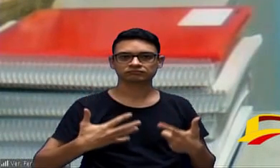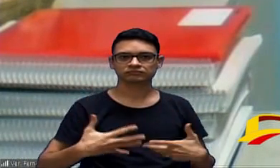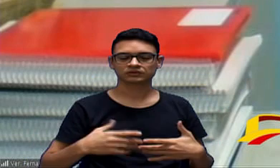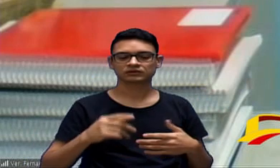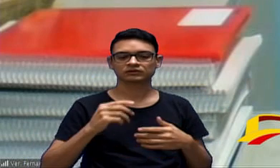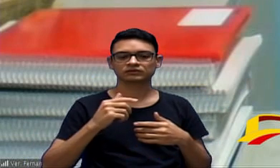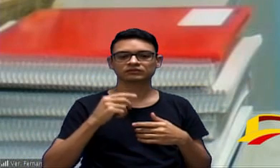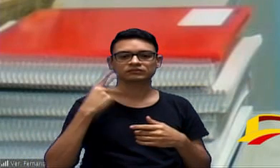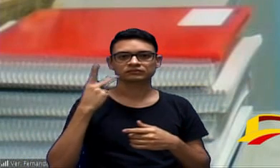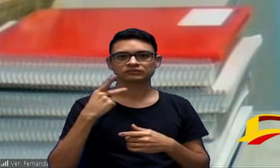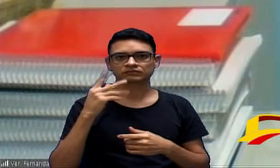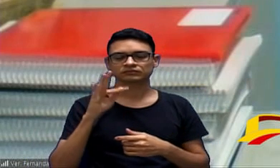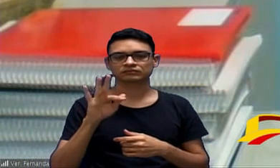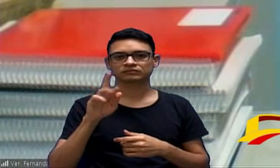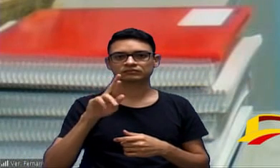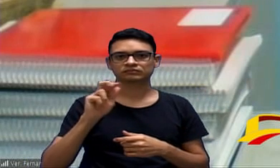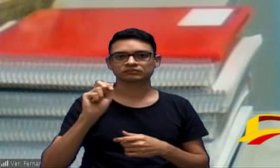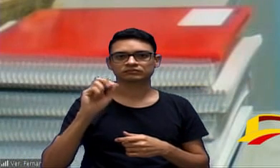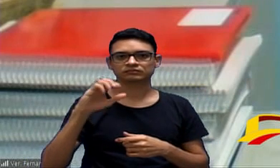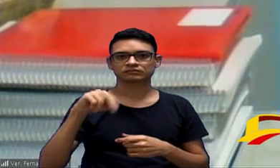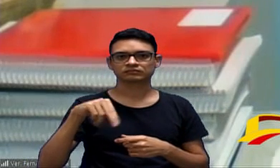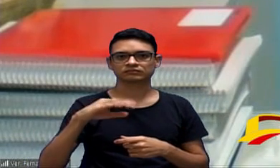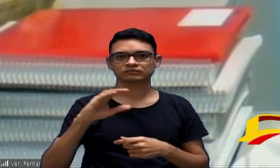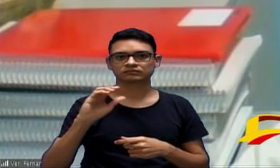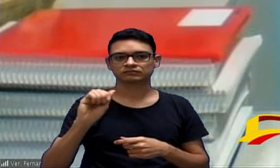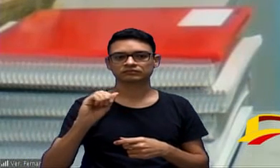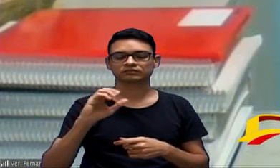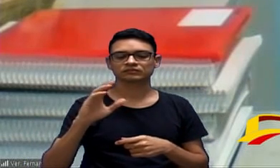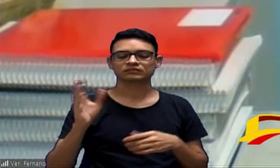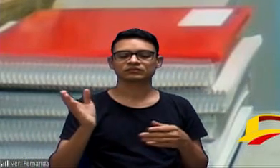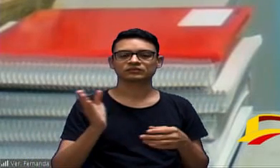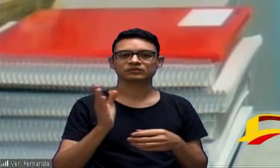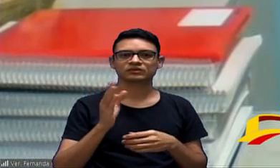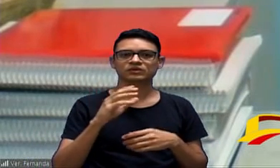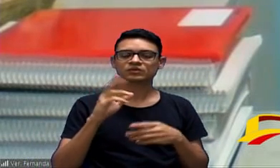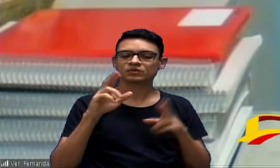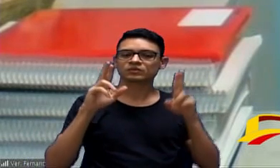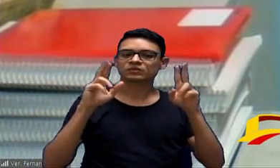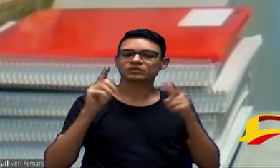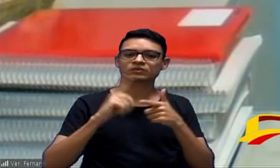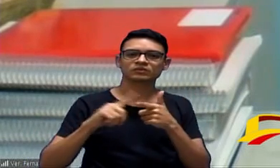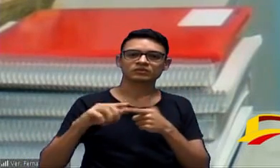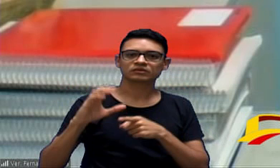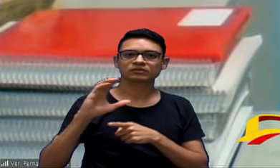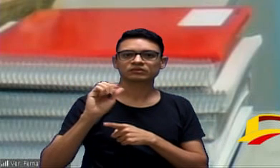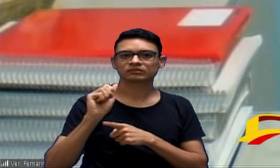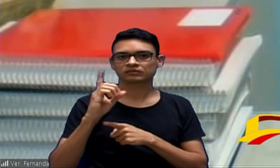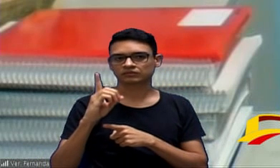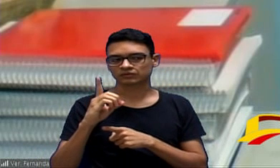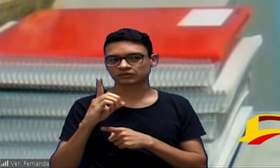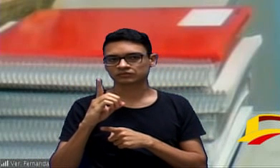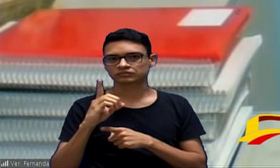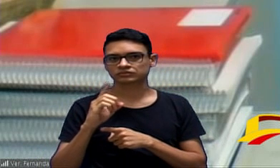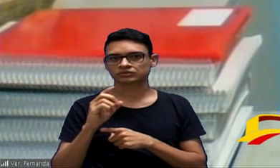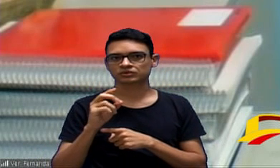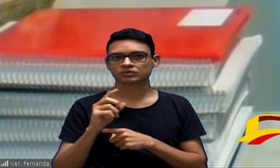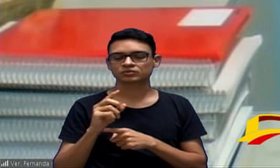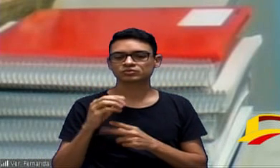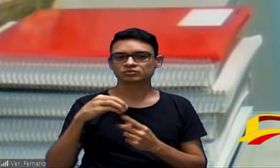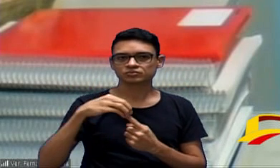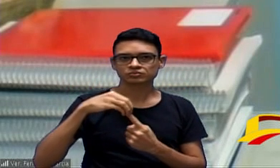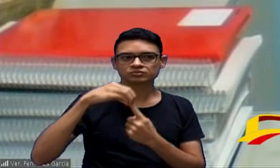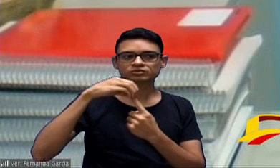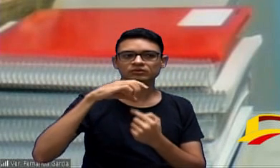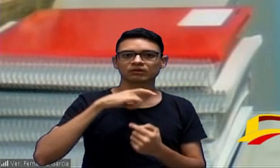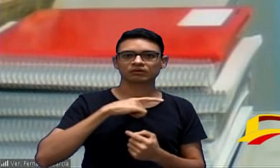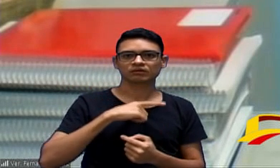França, em relação ao Cade Único. O Cade Único está sendo feito o cadastro ou não? Porque até